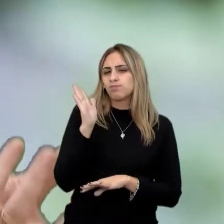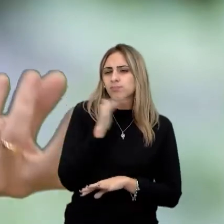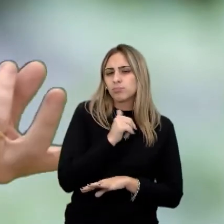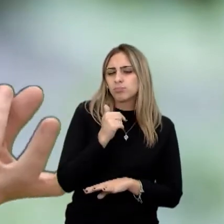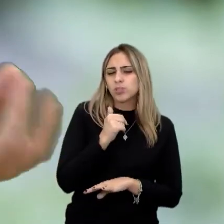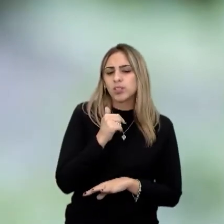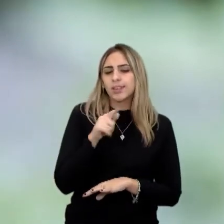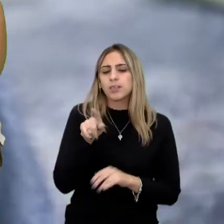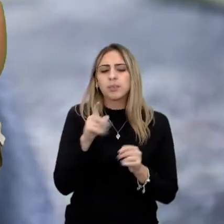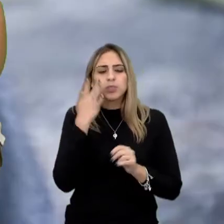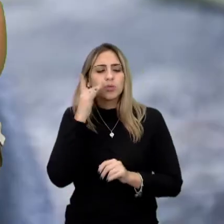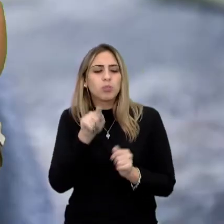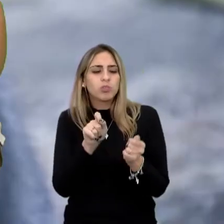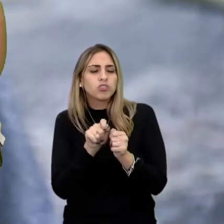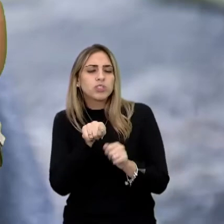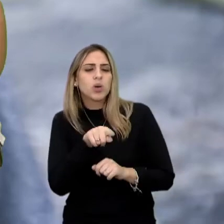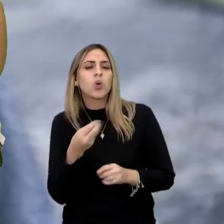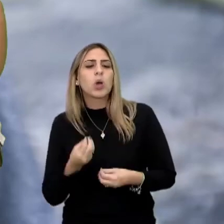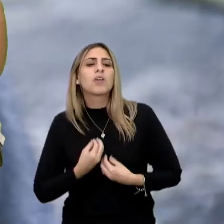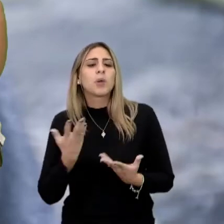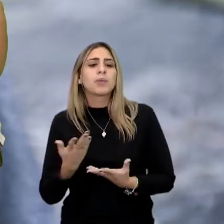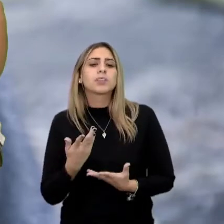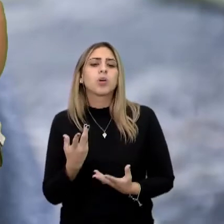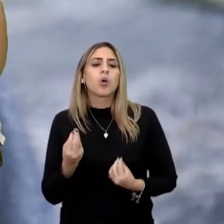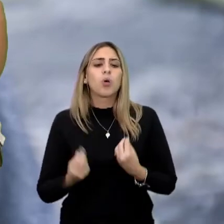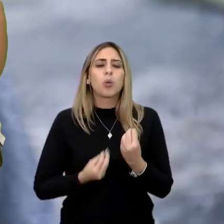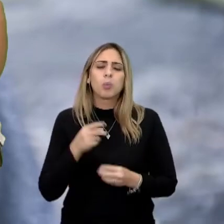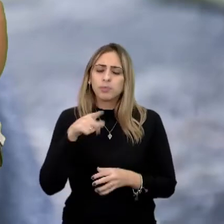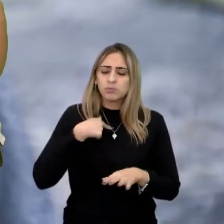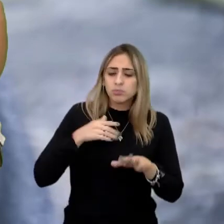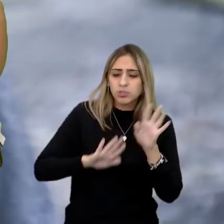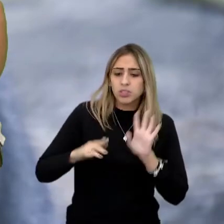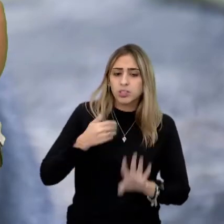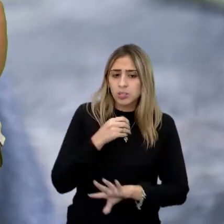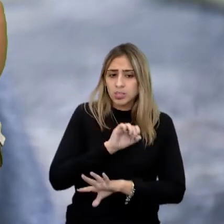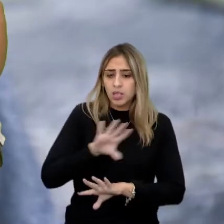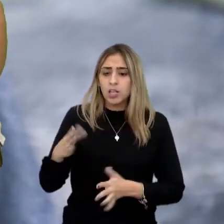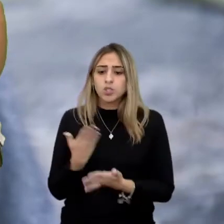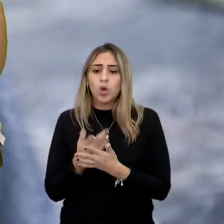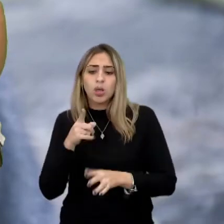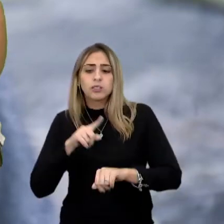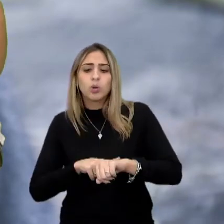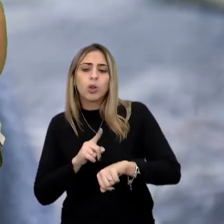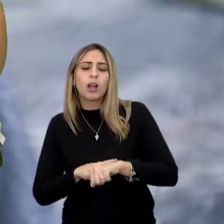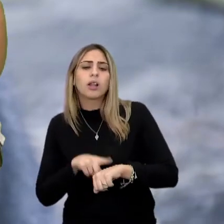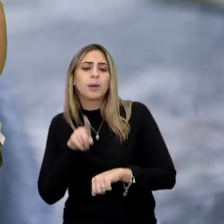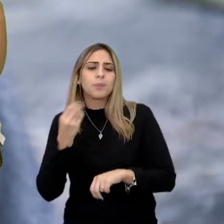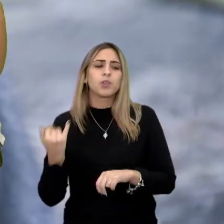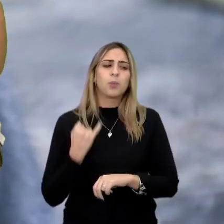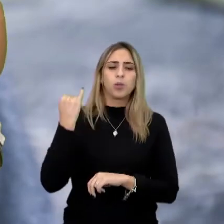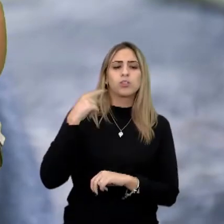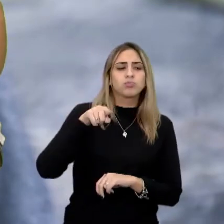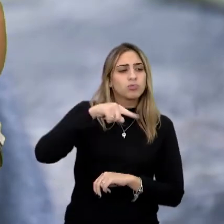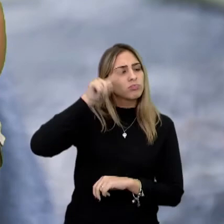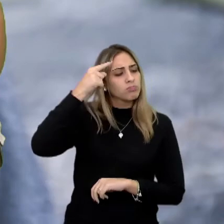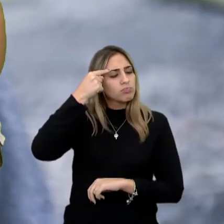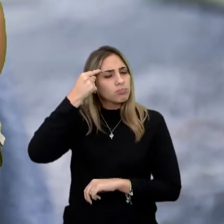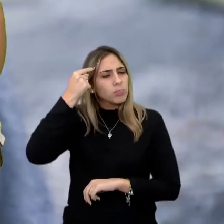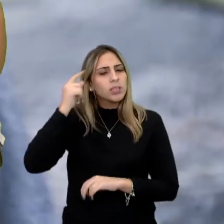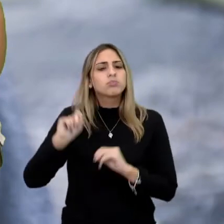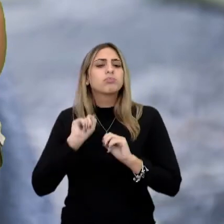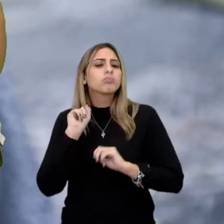com uma informação? Por isso que eu digo muito de onde você está. Eu estou saindo da escola nesse horário. É muito importante que a gente pense